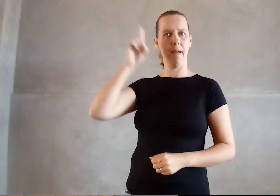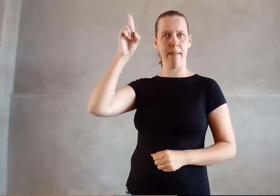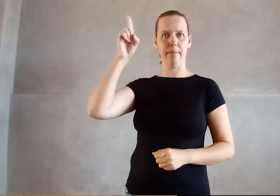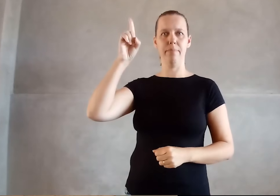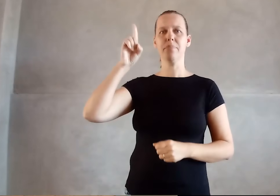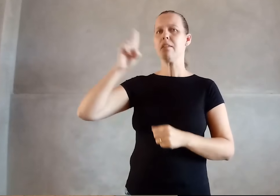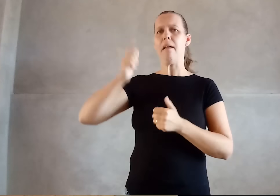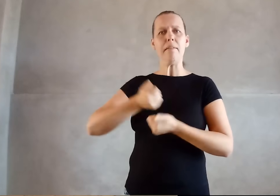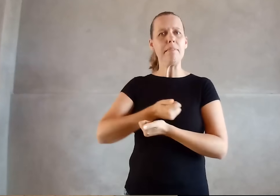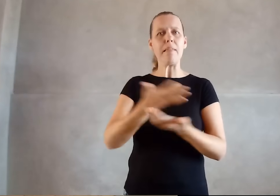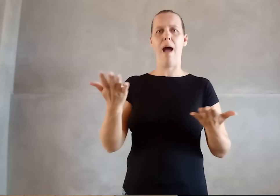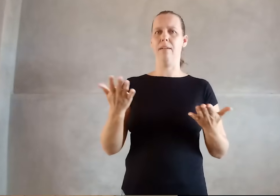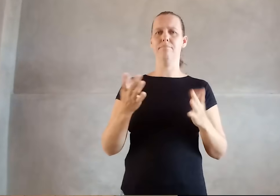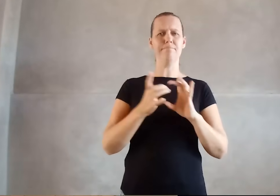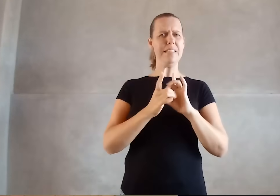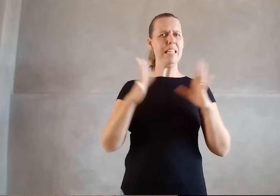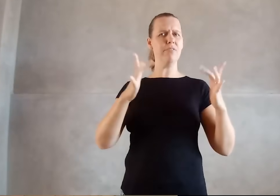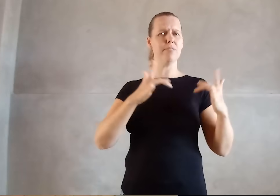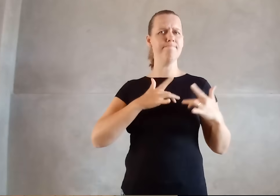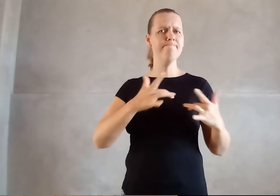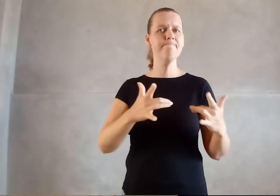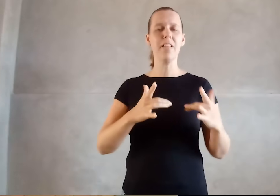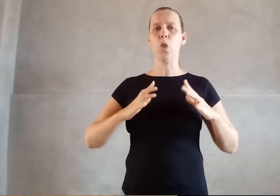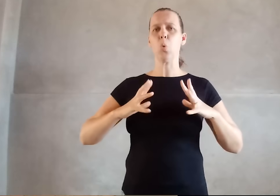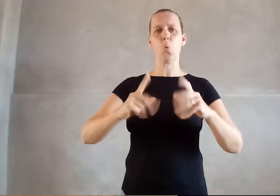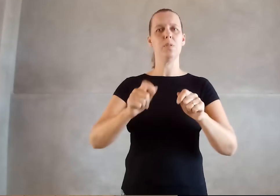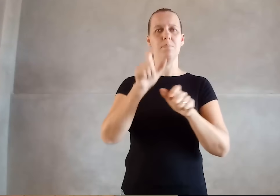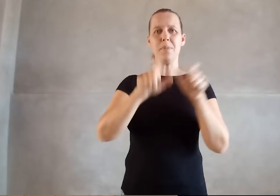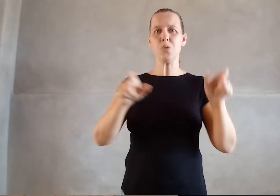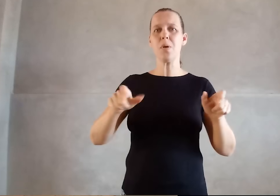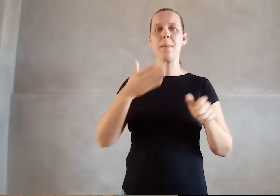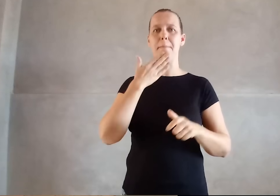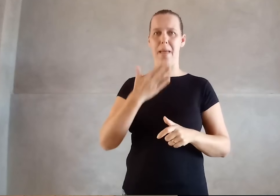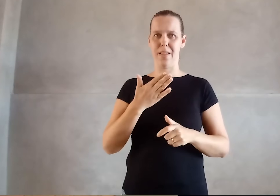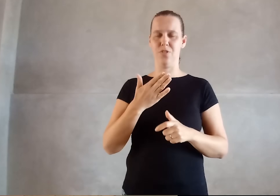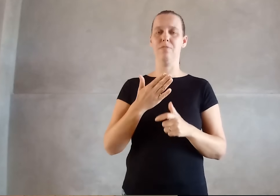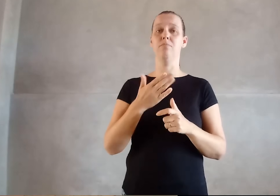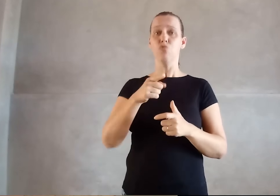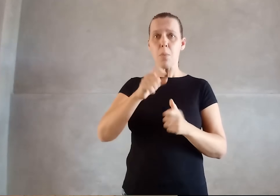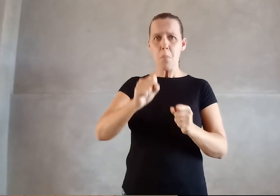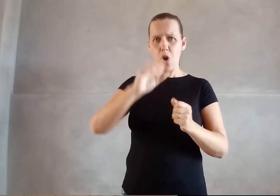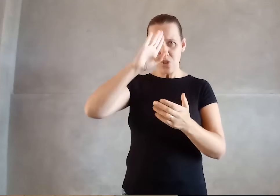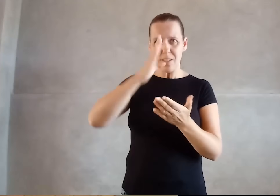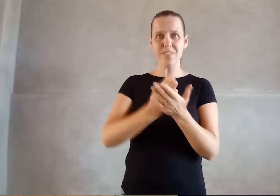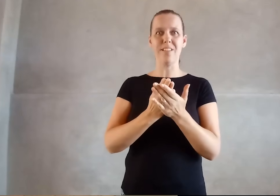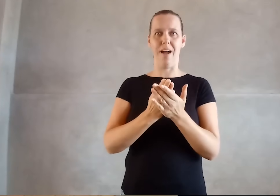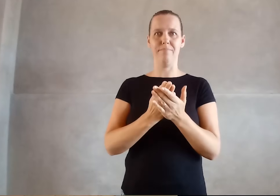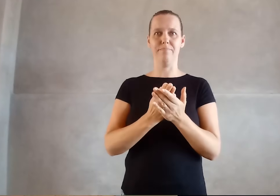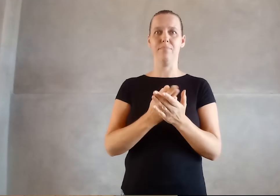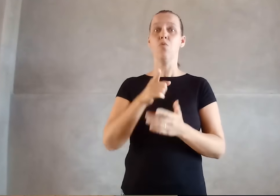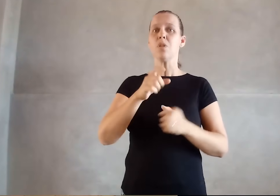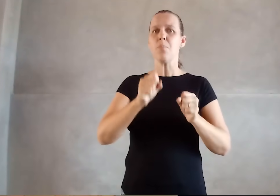Ele e Ele vai dar liberalmente a todos aqueles que pedirem. Pode crer nisso. Você pode fazer a